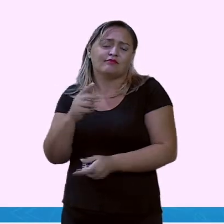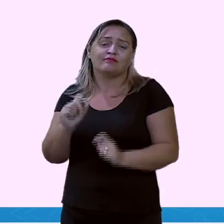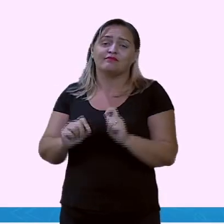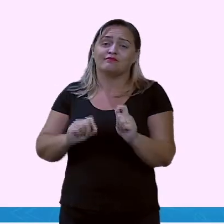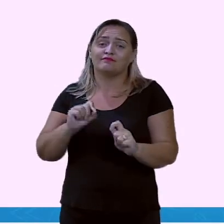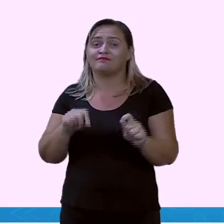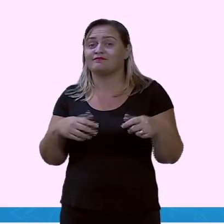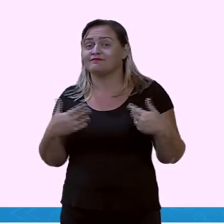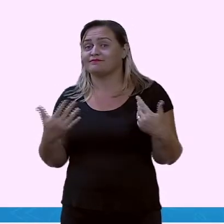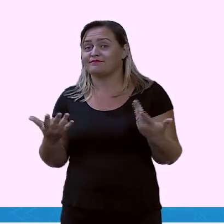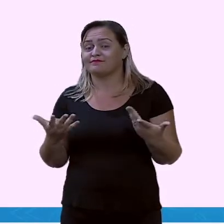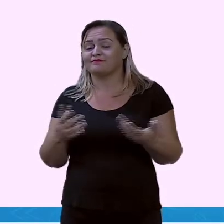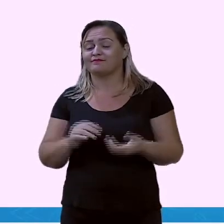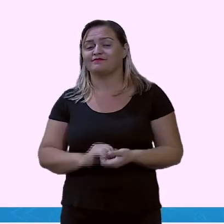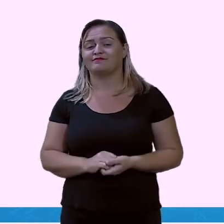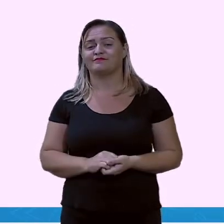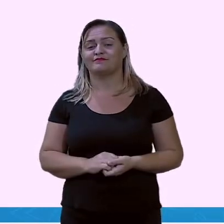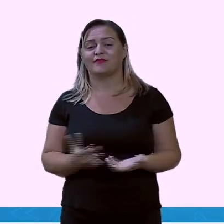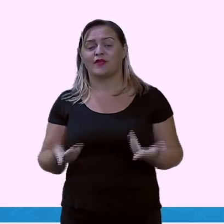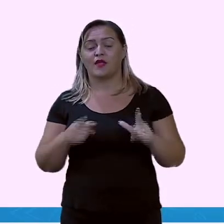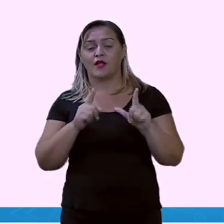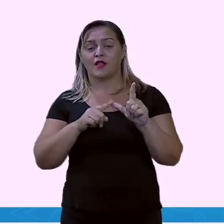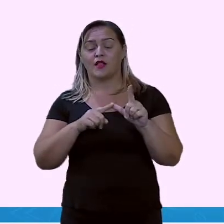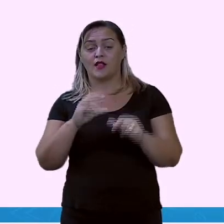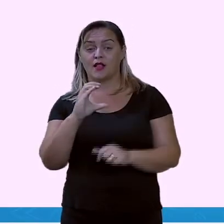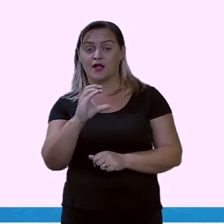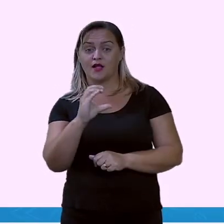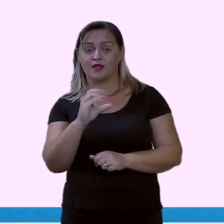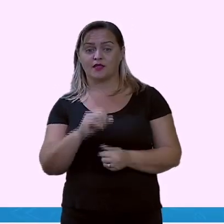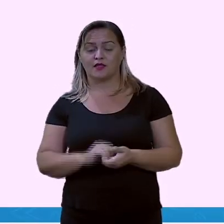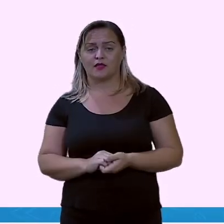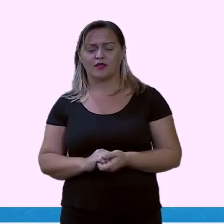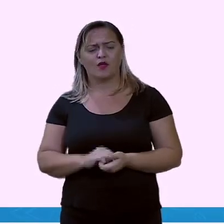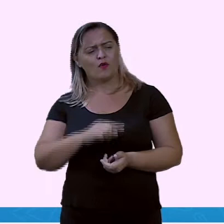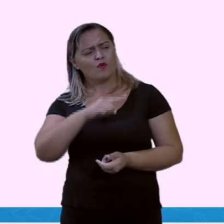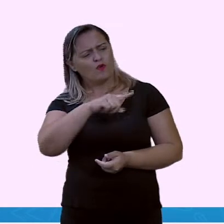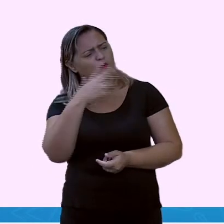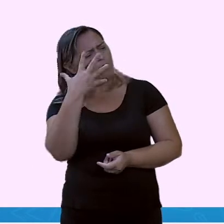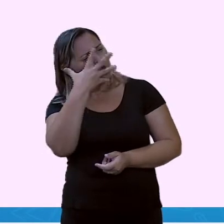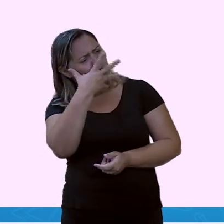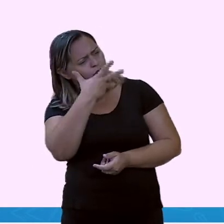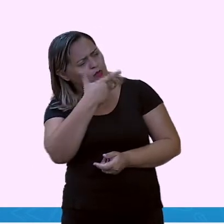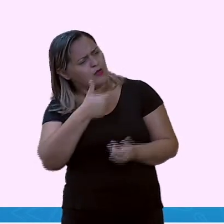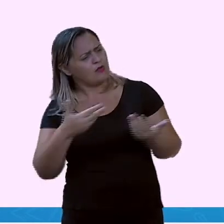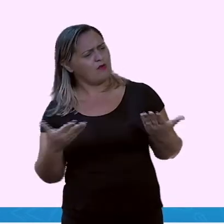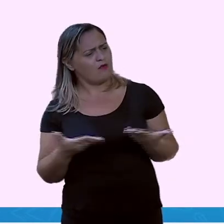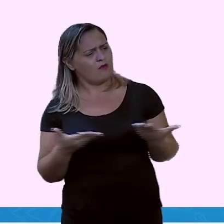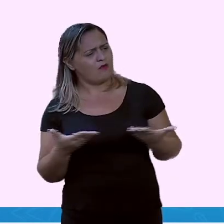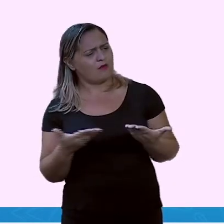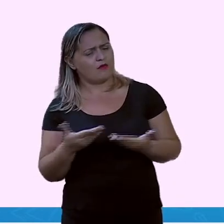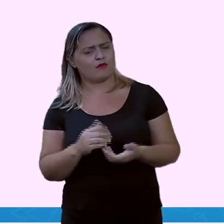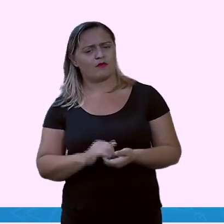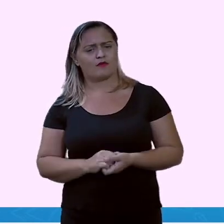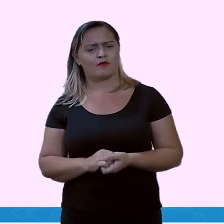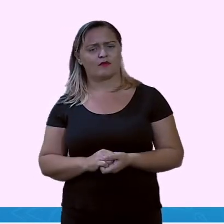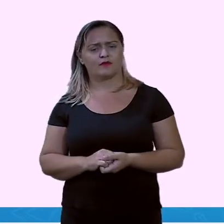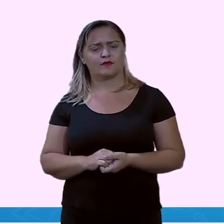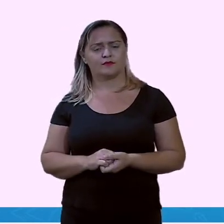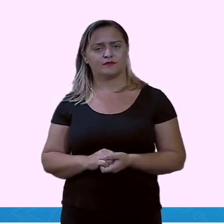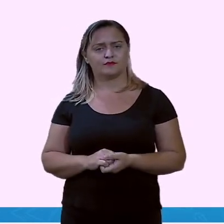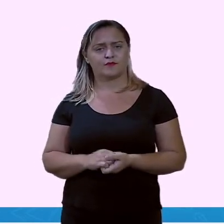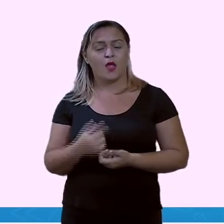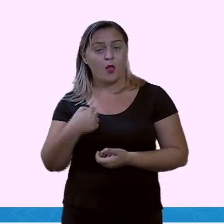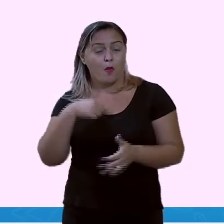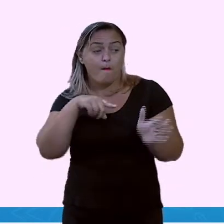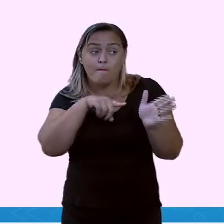sentimento? Letra C. Como você está bonita hoje? Será que eu estou